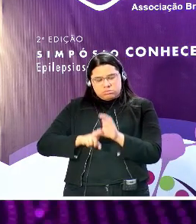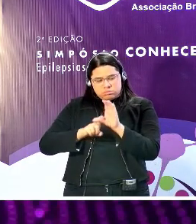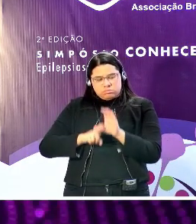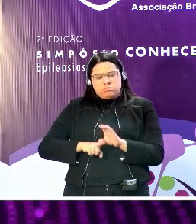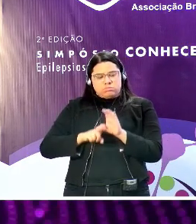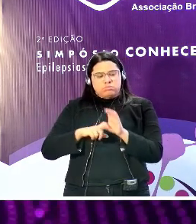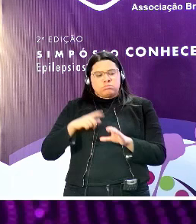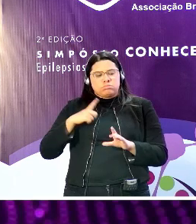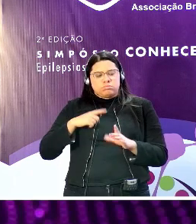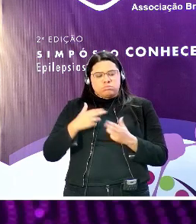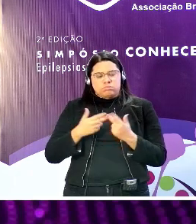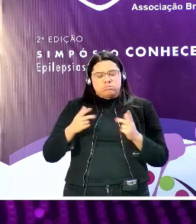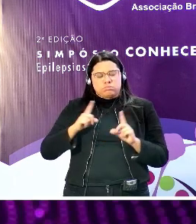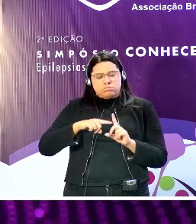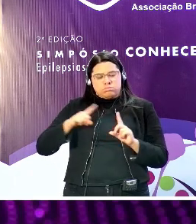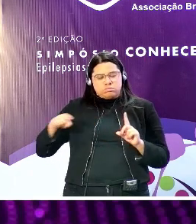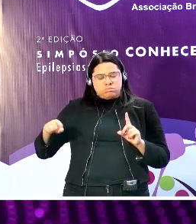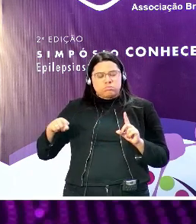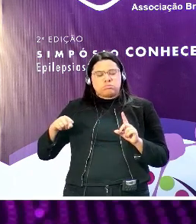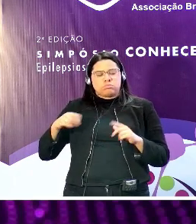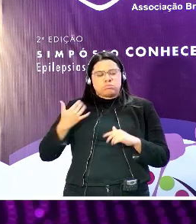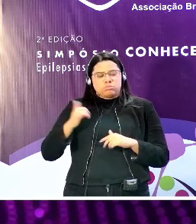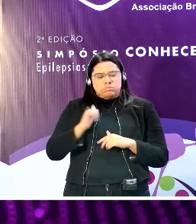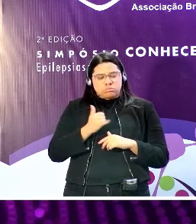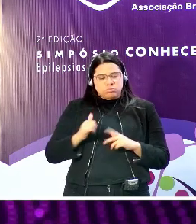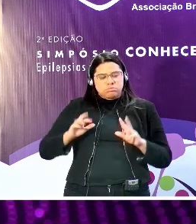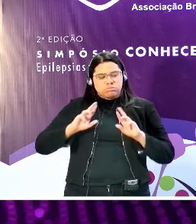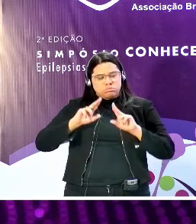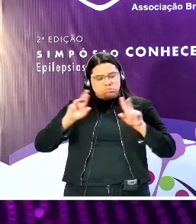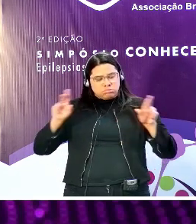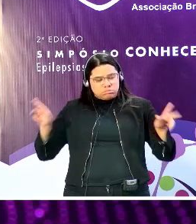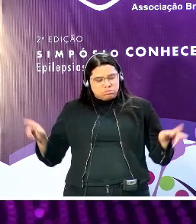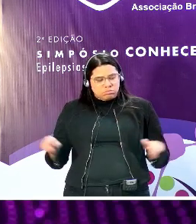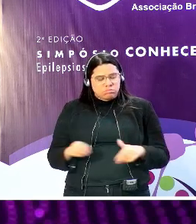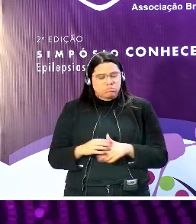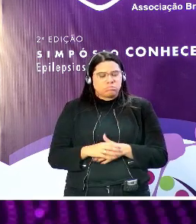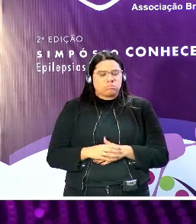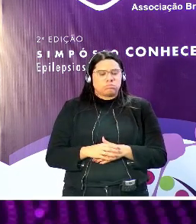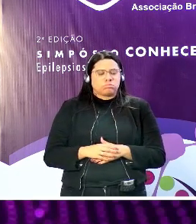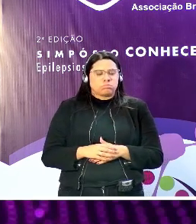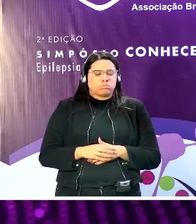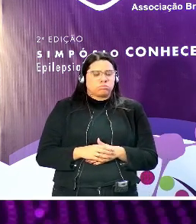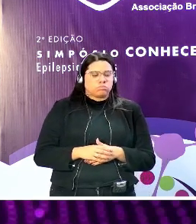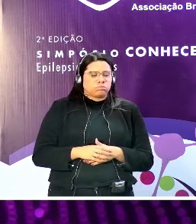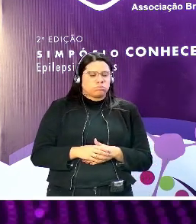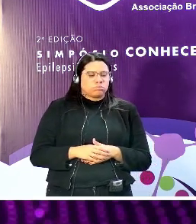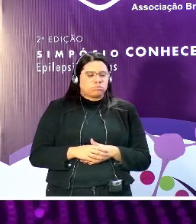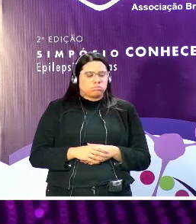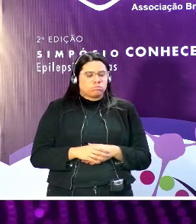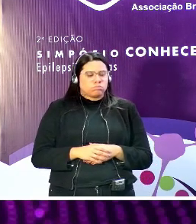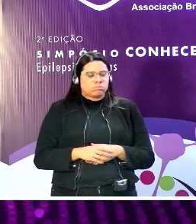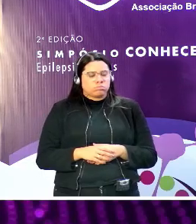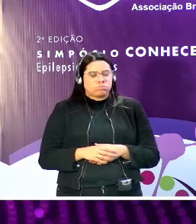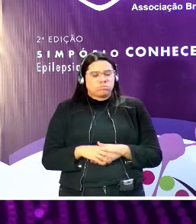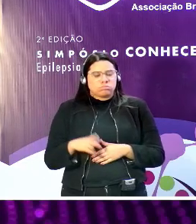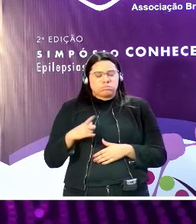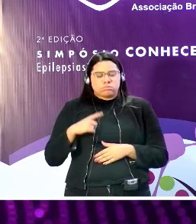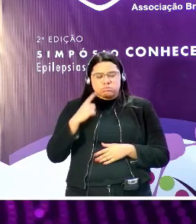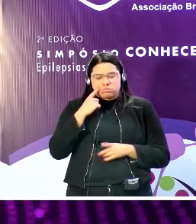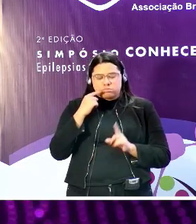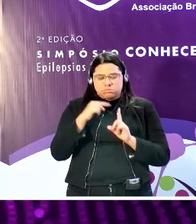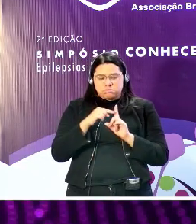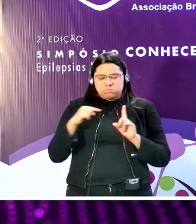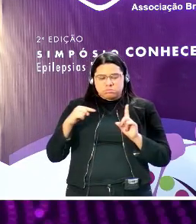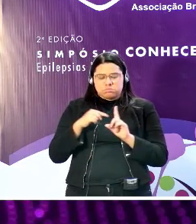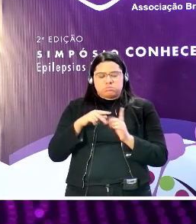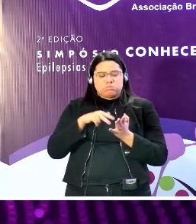tem níveis de voltagem distintas. A gente tem essas correntes persistentes